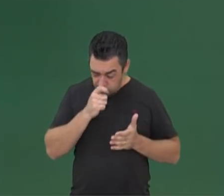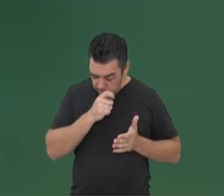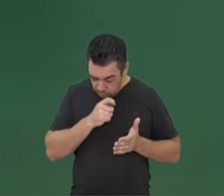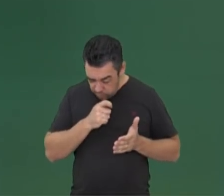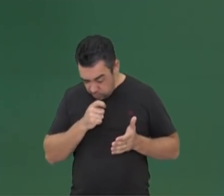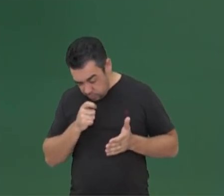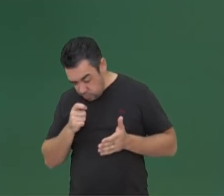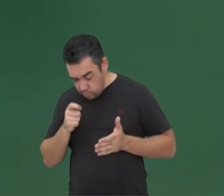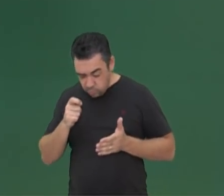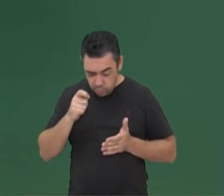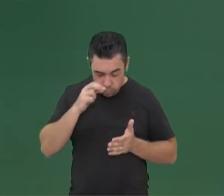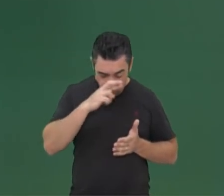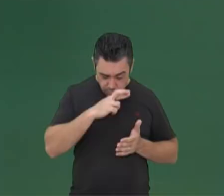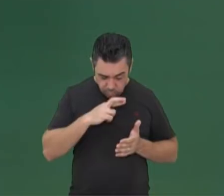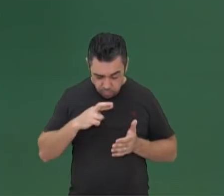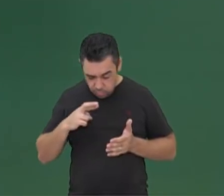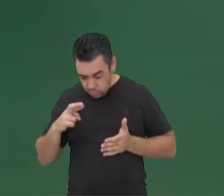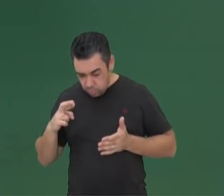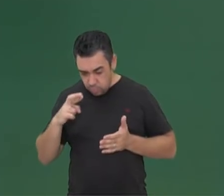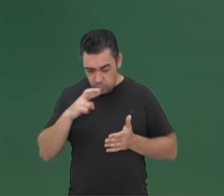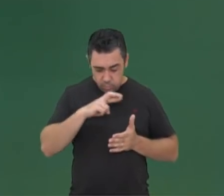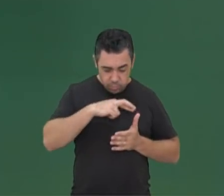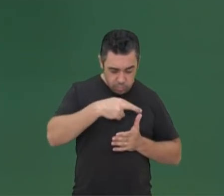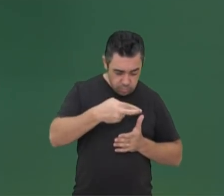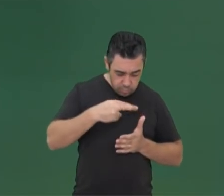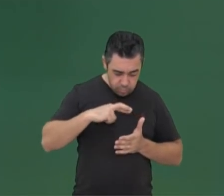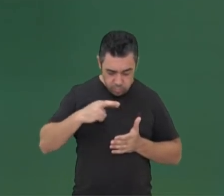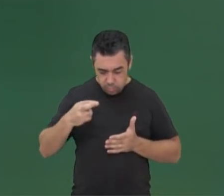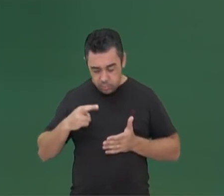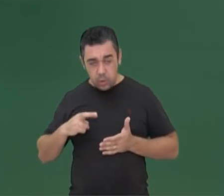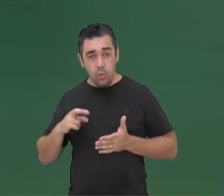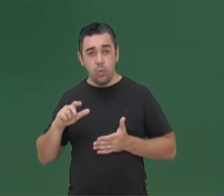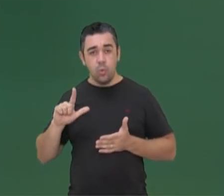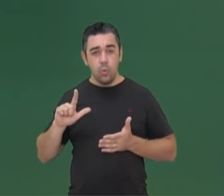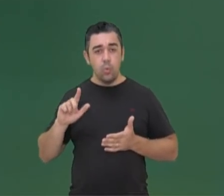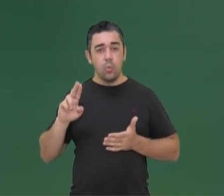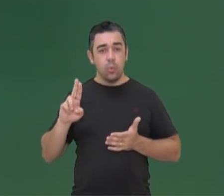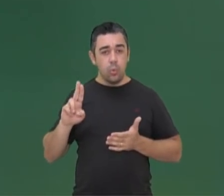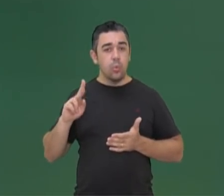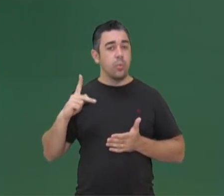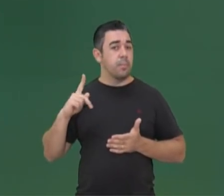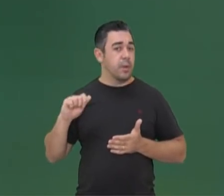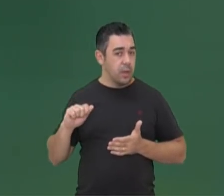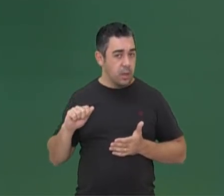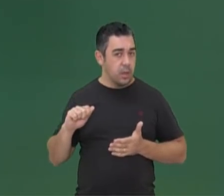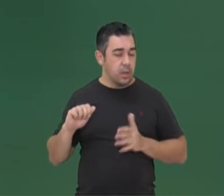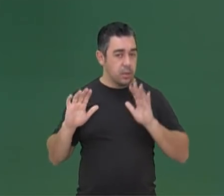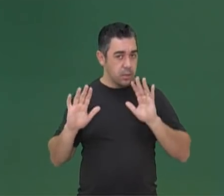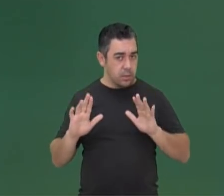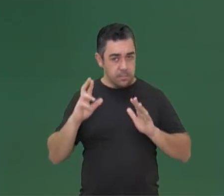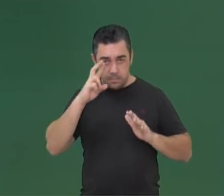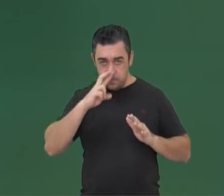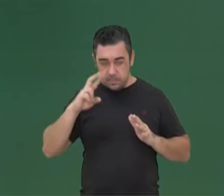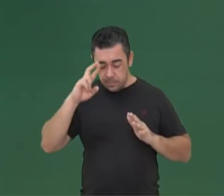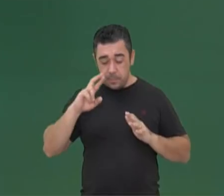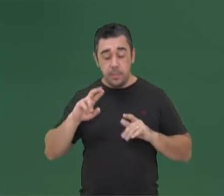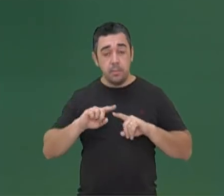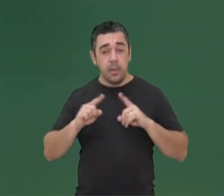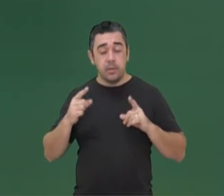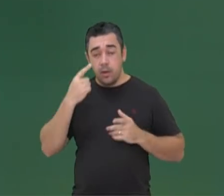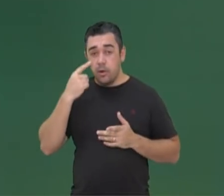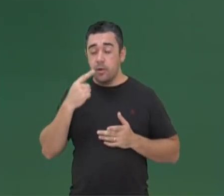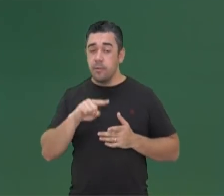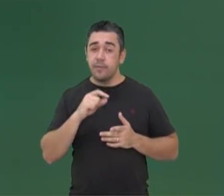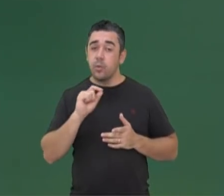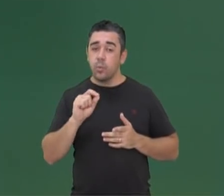para eu poder visualizar esses seres como um todo. Então, a função do microscópio é para ver as células. Então, eu